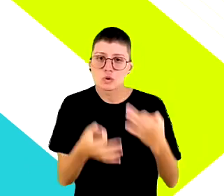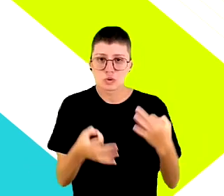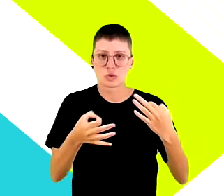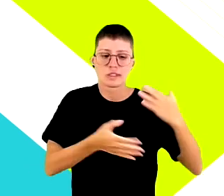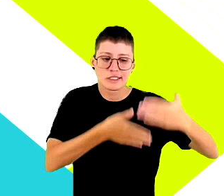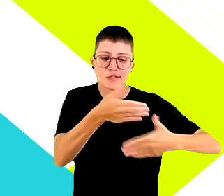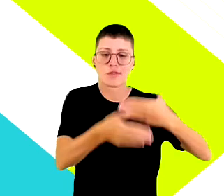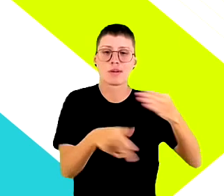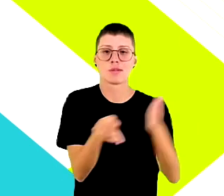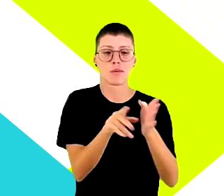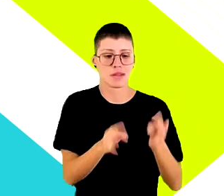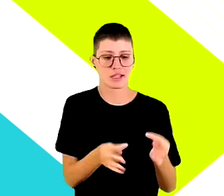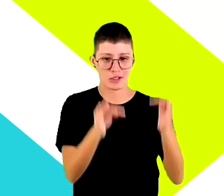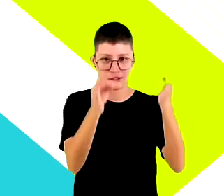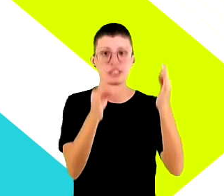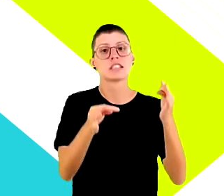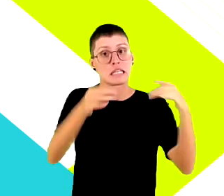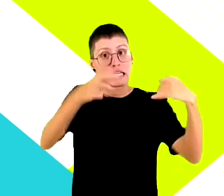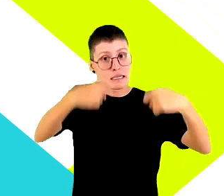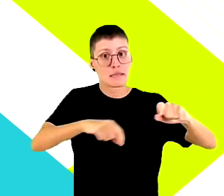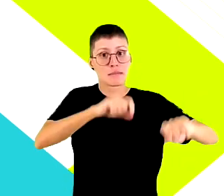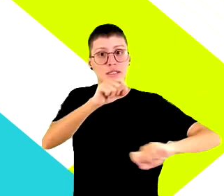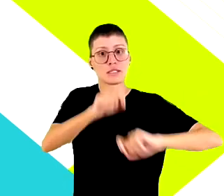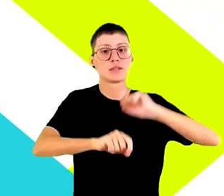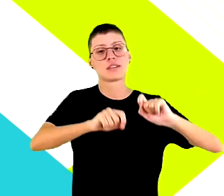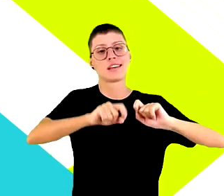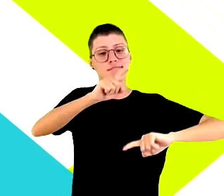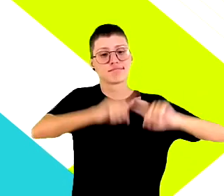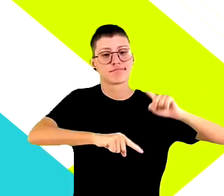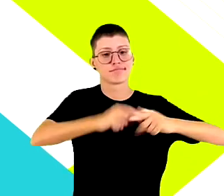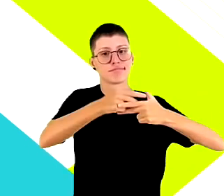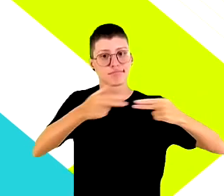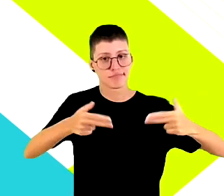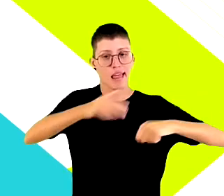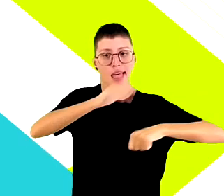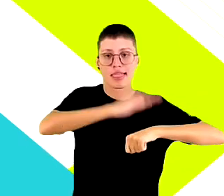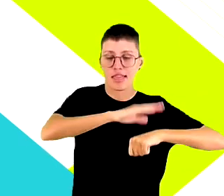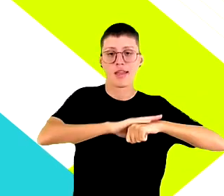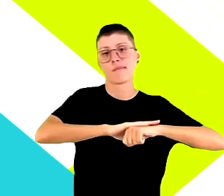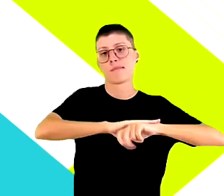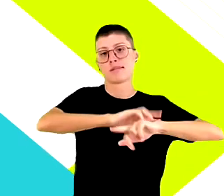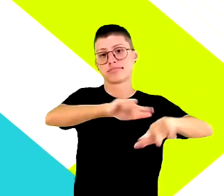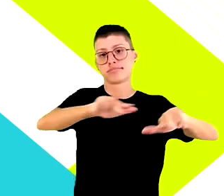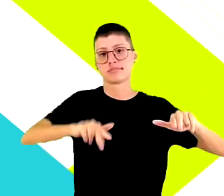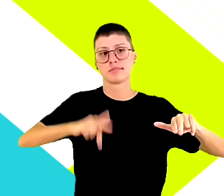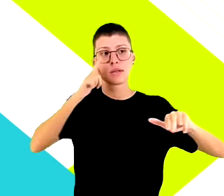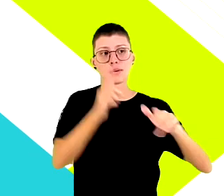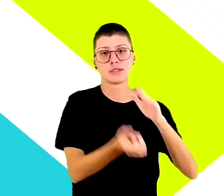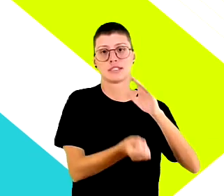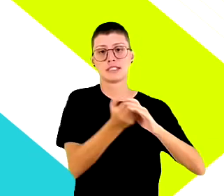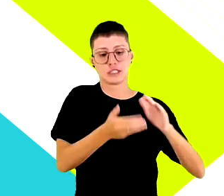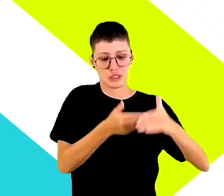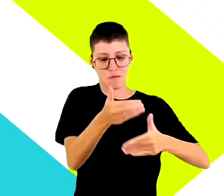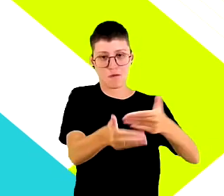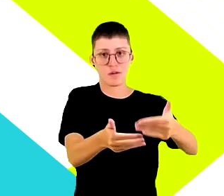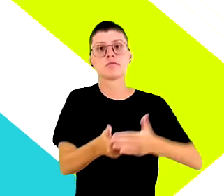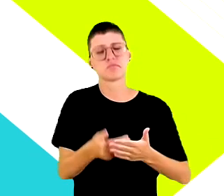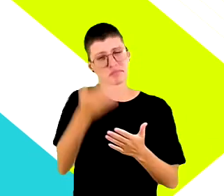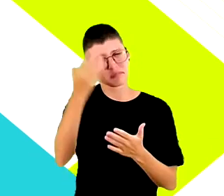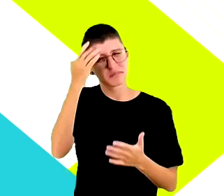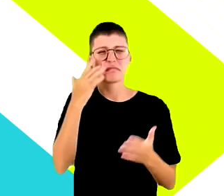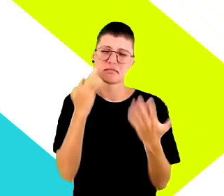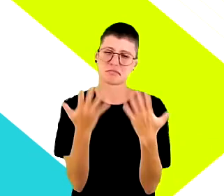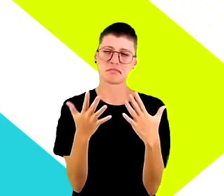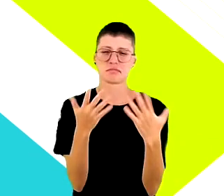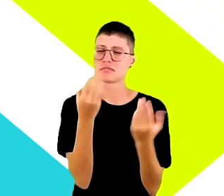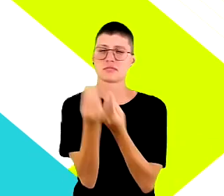aqui, que requer bastante recurso, tempo e etc. para ser desenvolvido. Acho que era um pouco isso aqui que eu